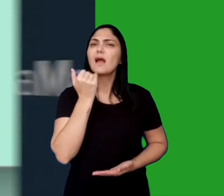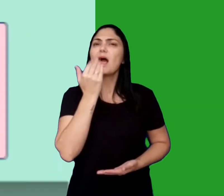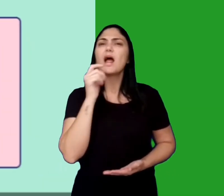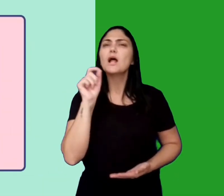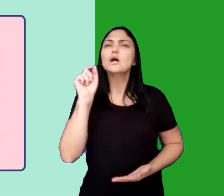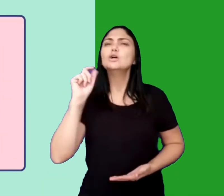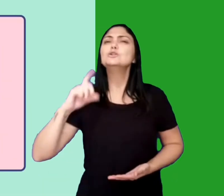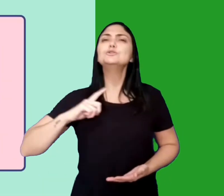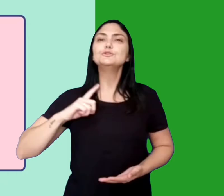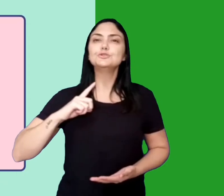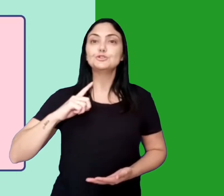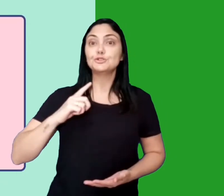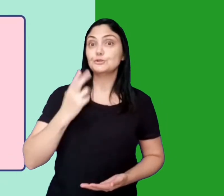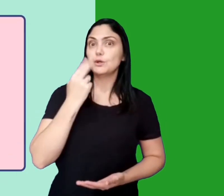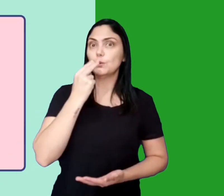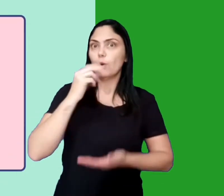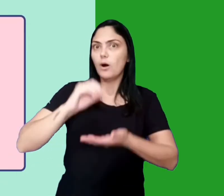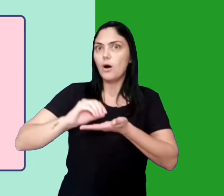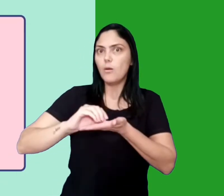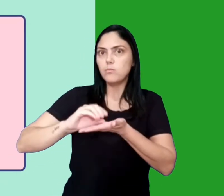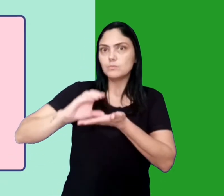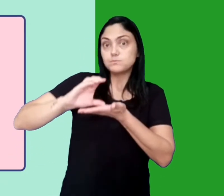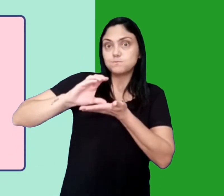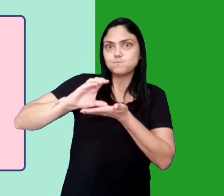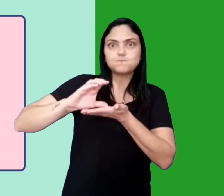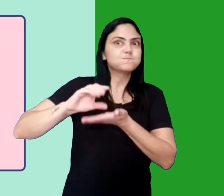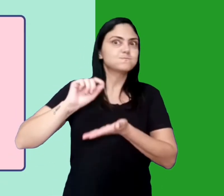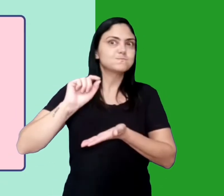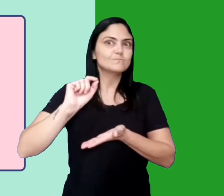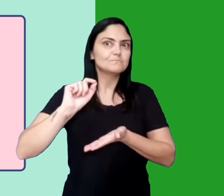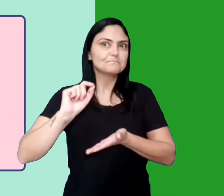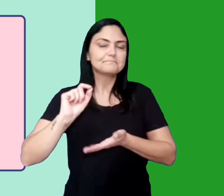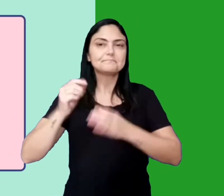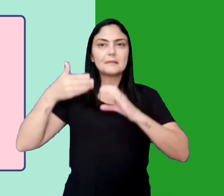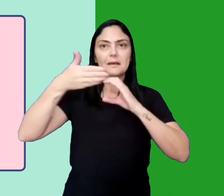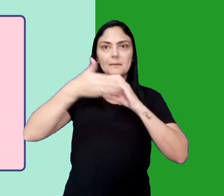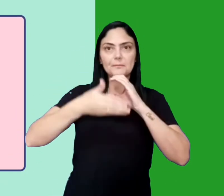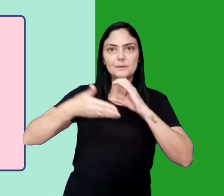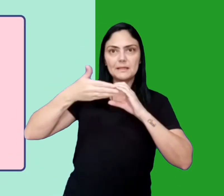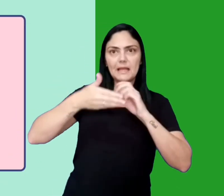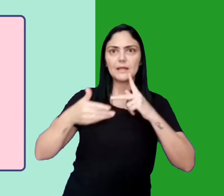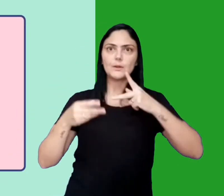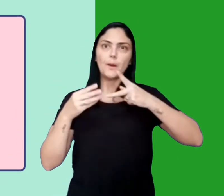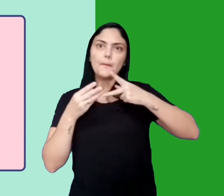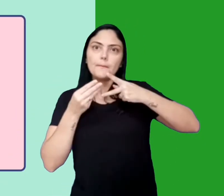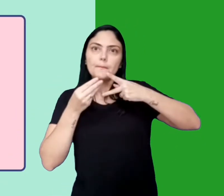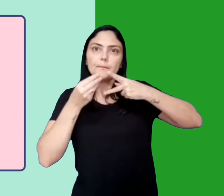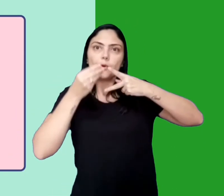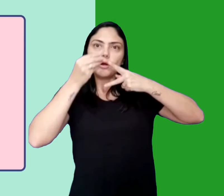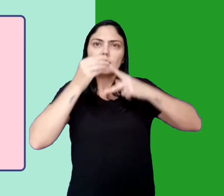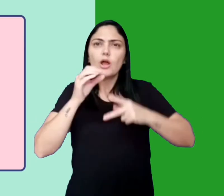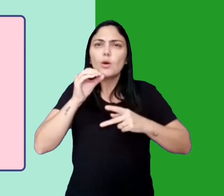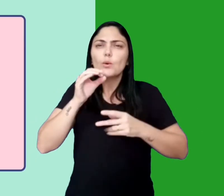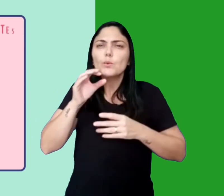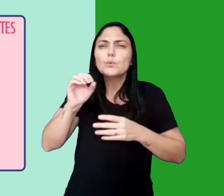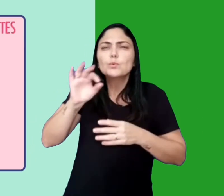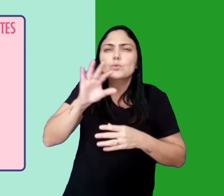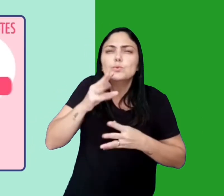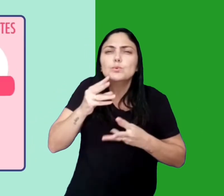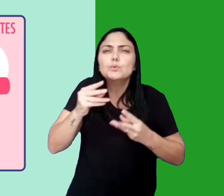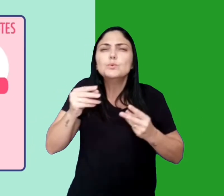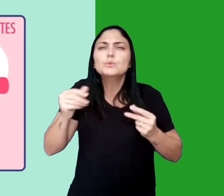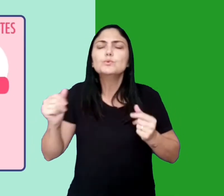Nos alimentos estão presentes os macronutrientes, os carboidratos, as proteínas e as gorduras. Mas também há